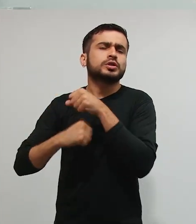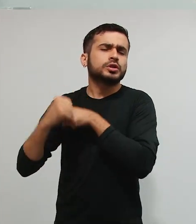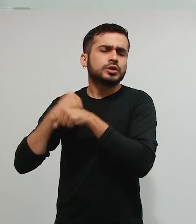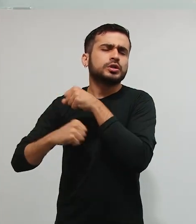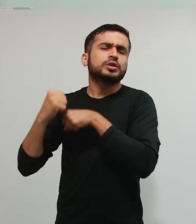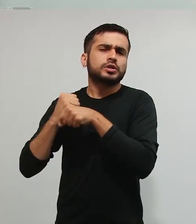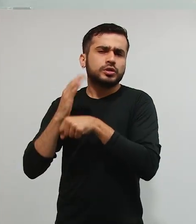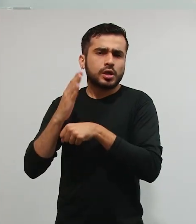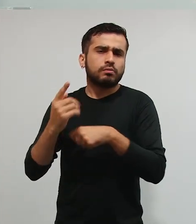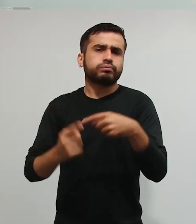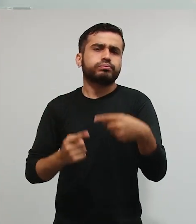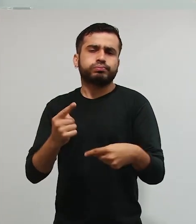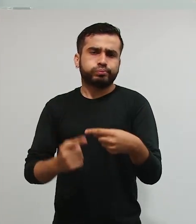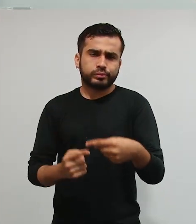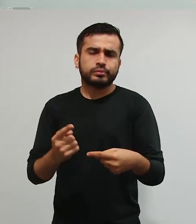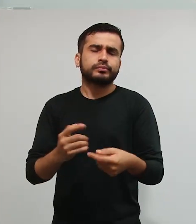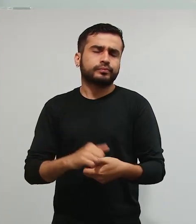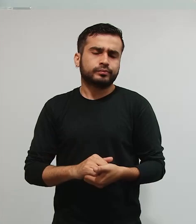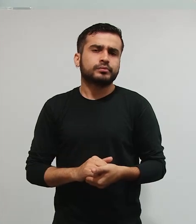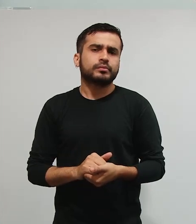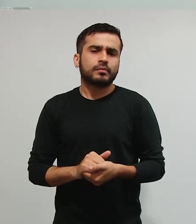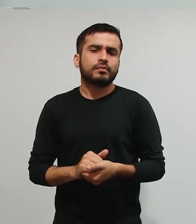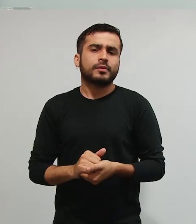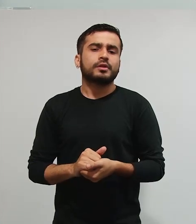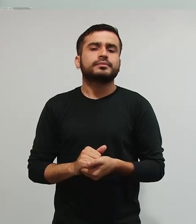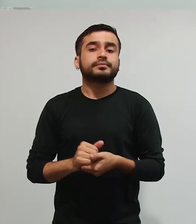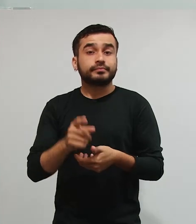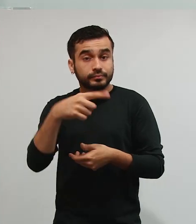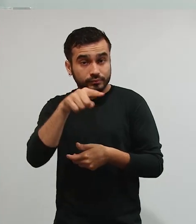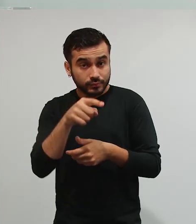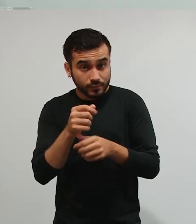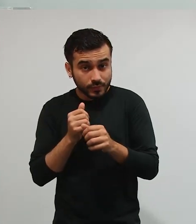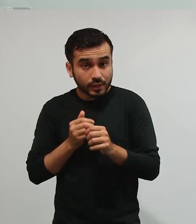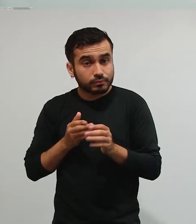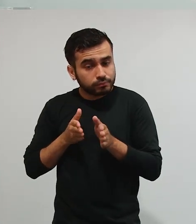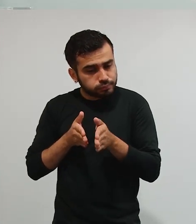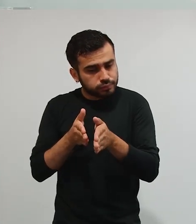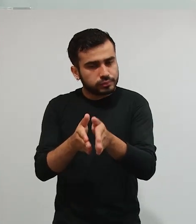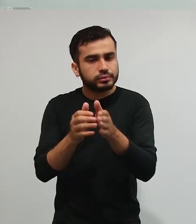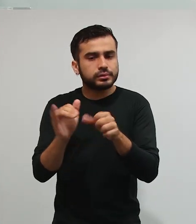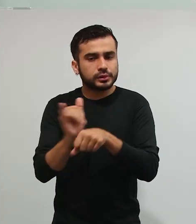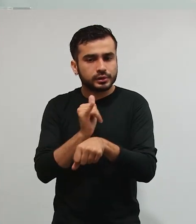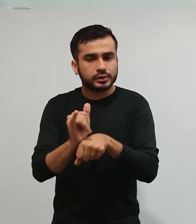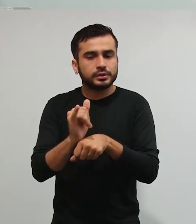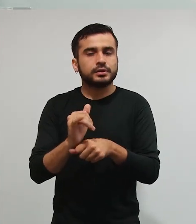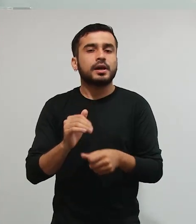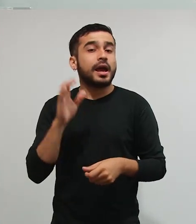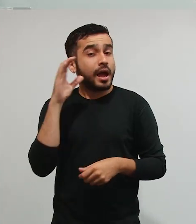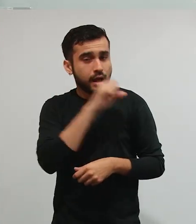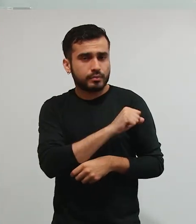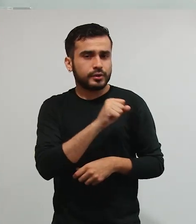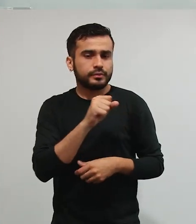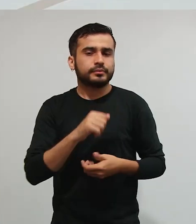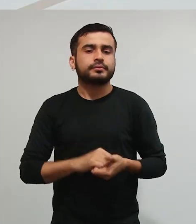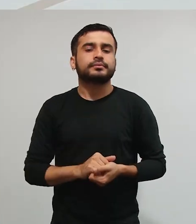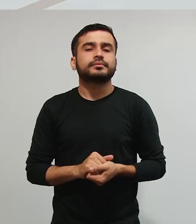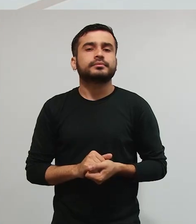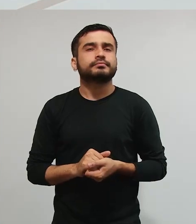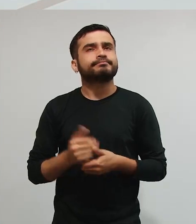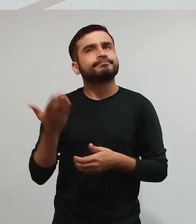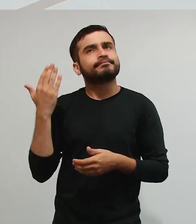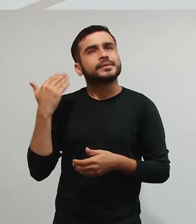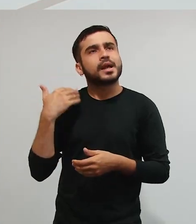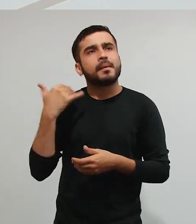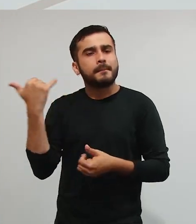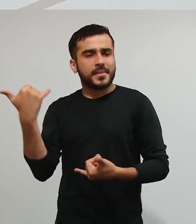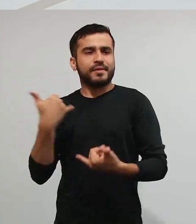anos. E, é claro, né? Se você seguir reto toda a vida, logo ali. Aí eu ouvi uma